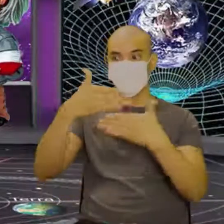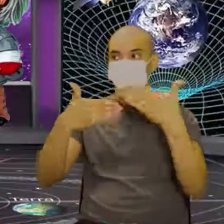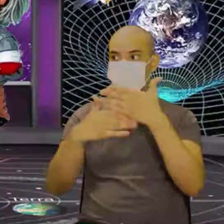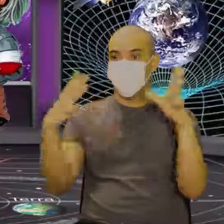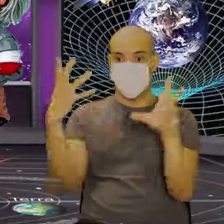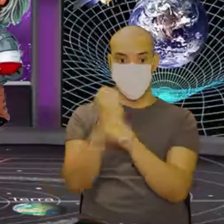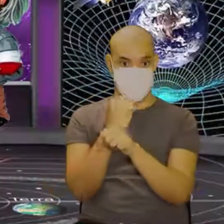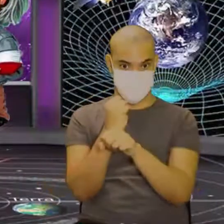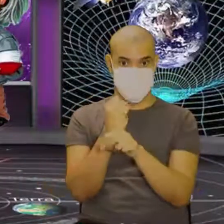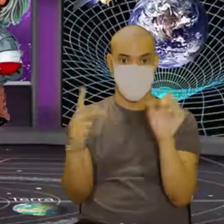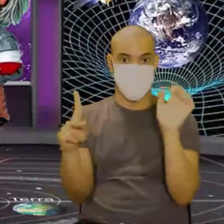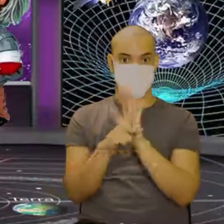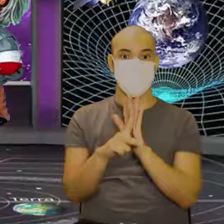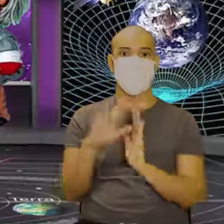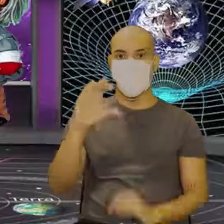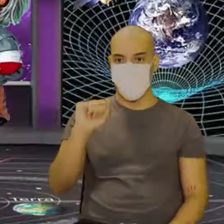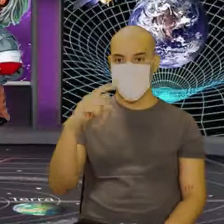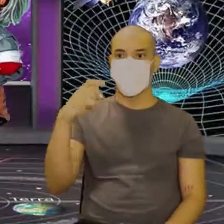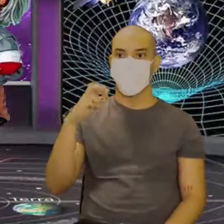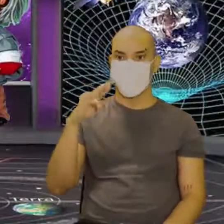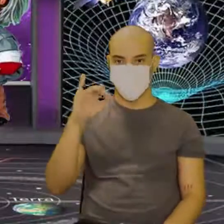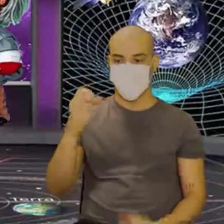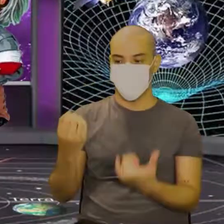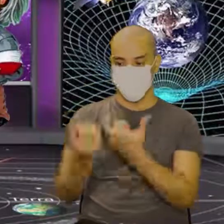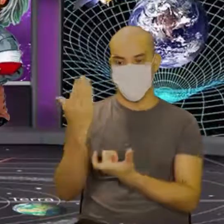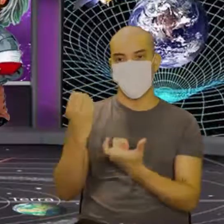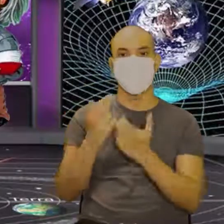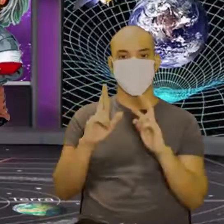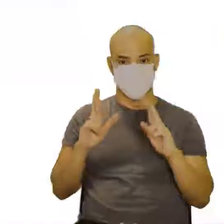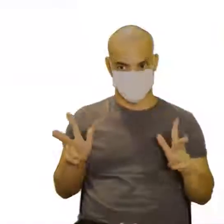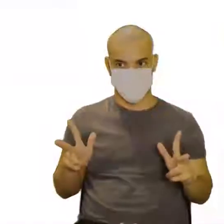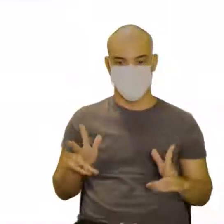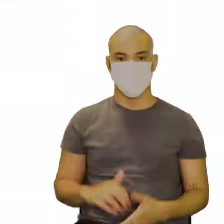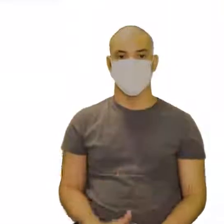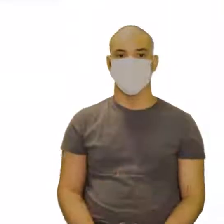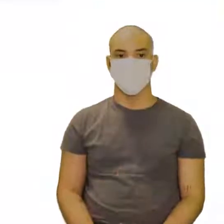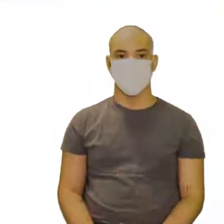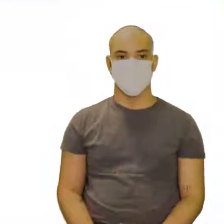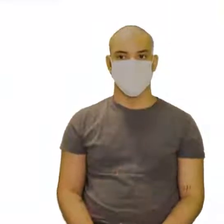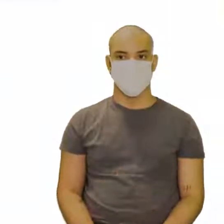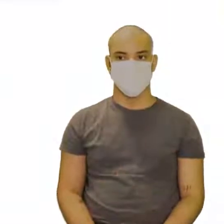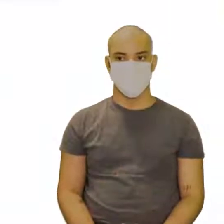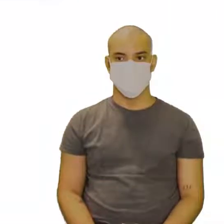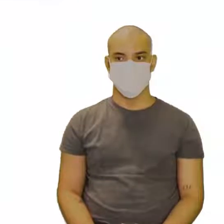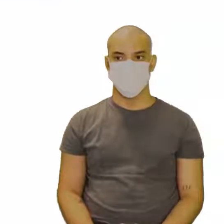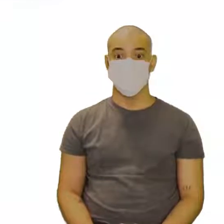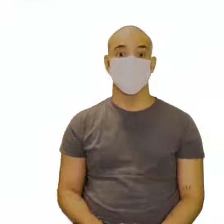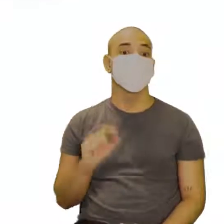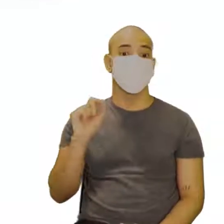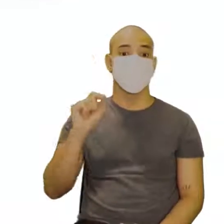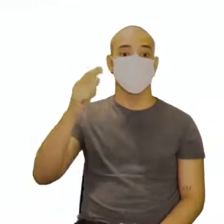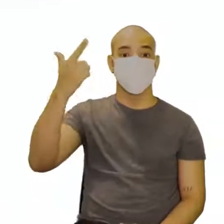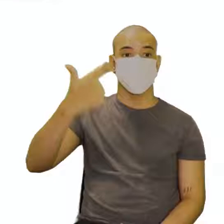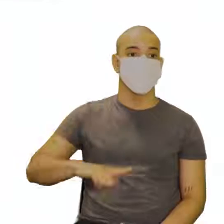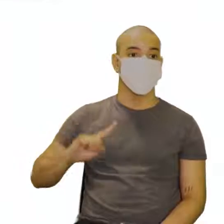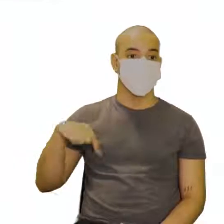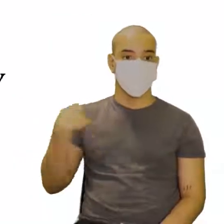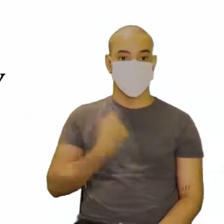soma, ok? Para capacitor é diferente por causa da forma, tá? Vamos continuar ali, pessoal, olha só. O que nós